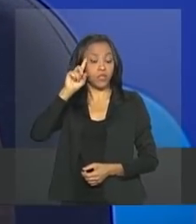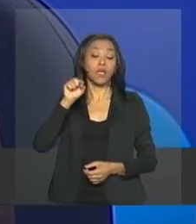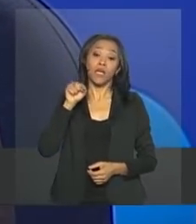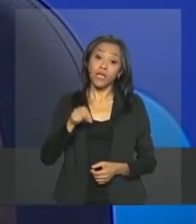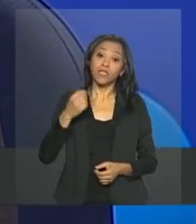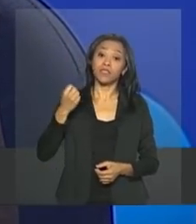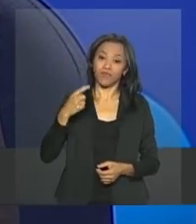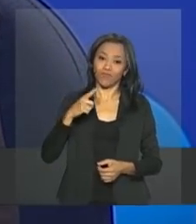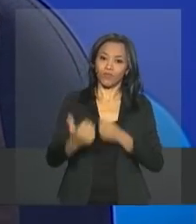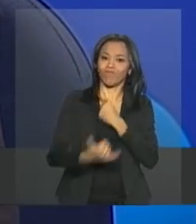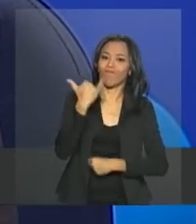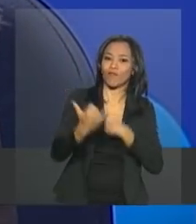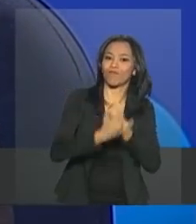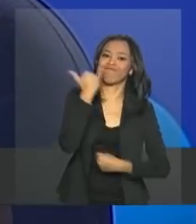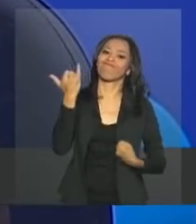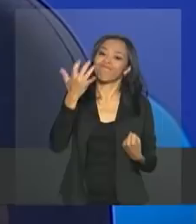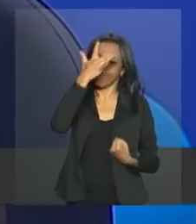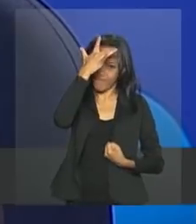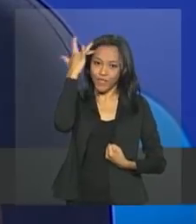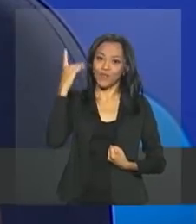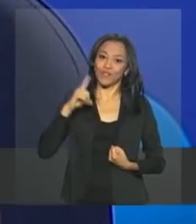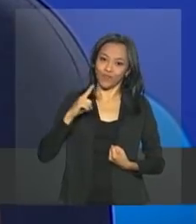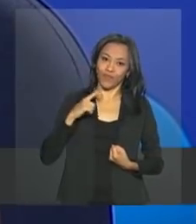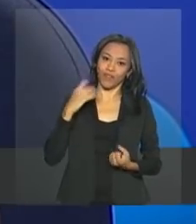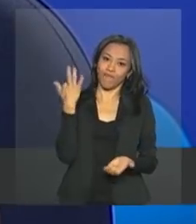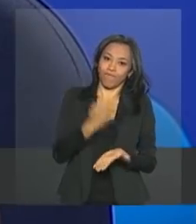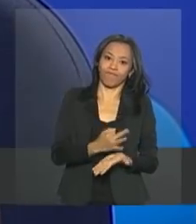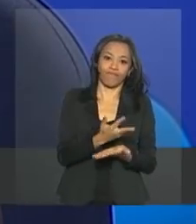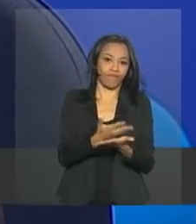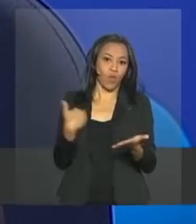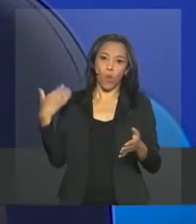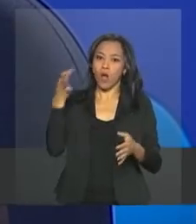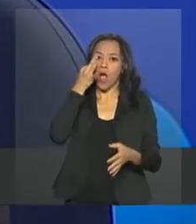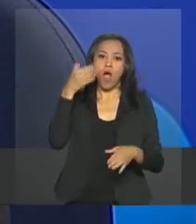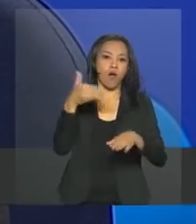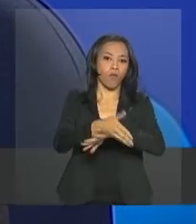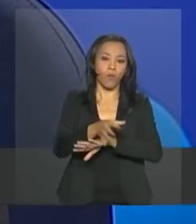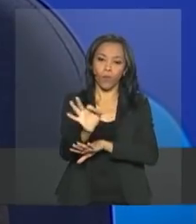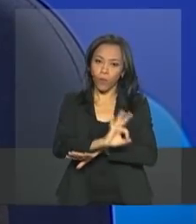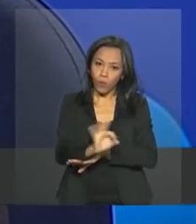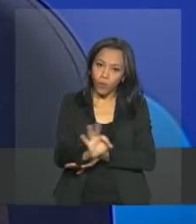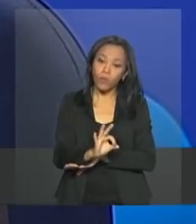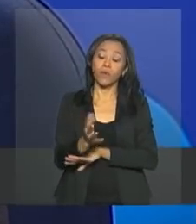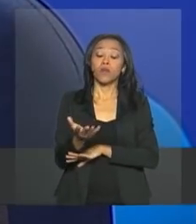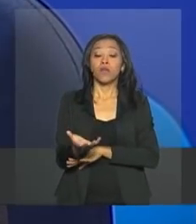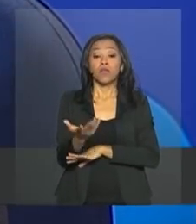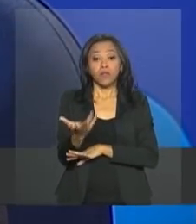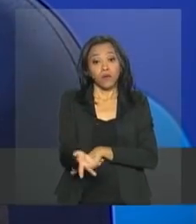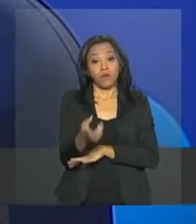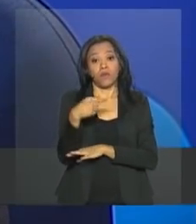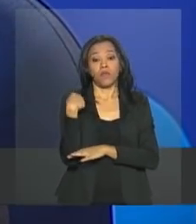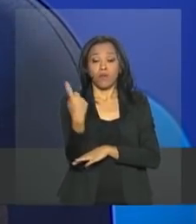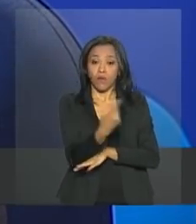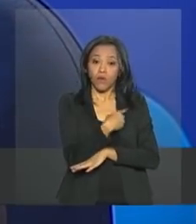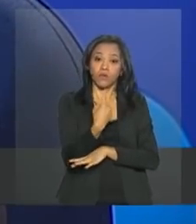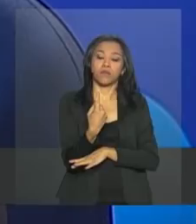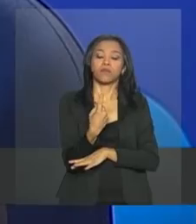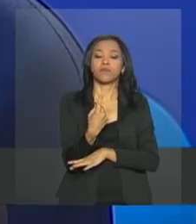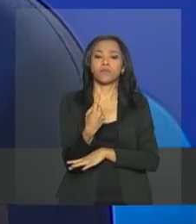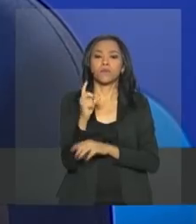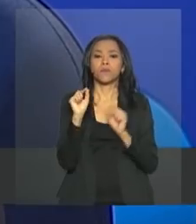de ausentes aqui cabe uma explicação aos senhores porque a nossa a o absenteísmo